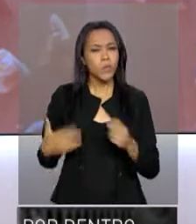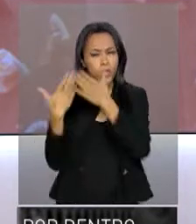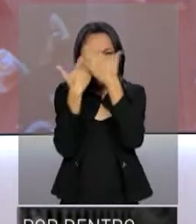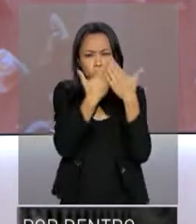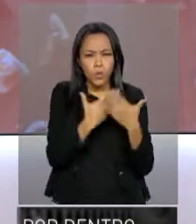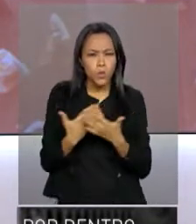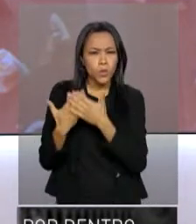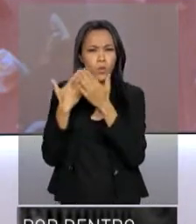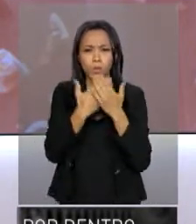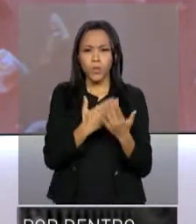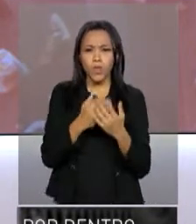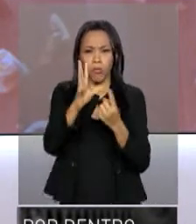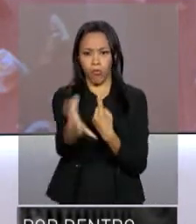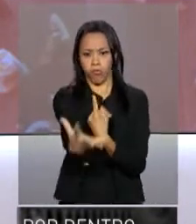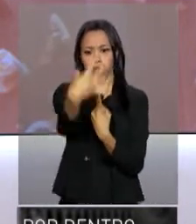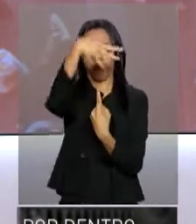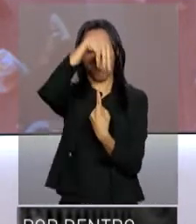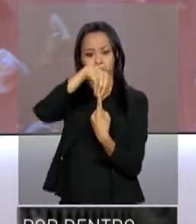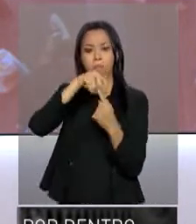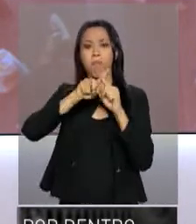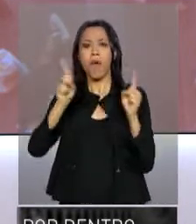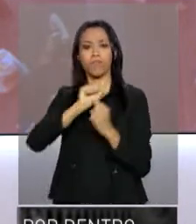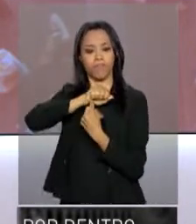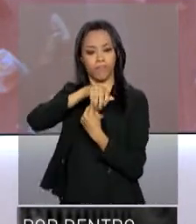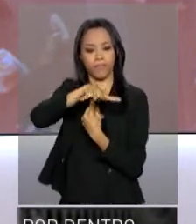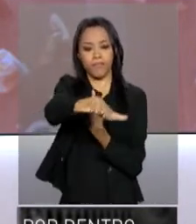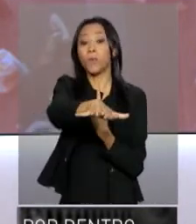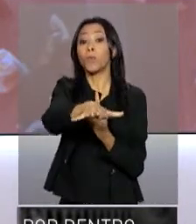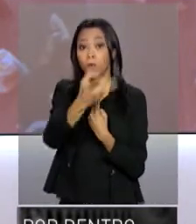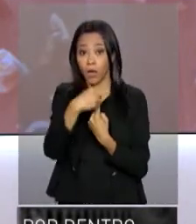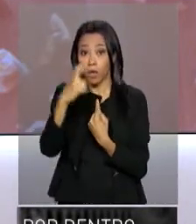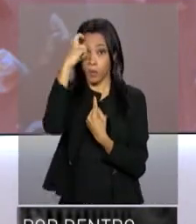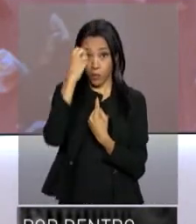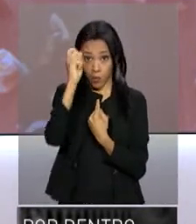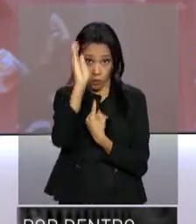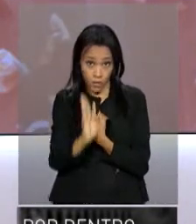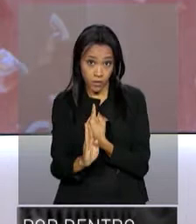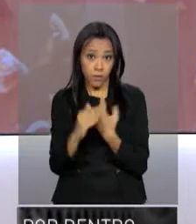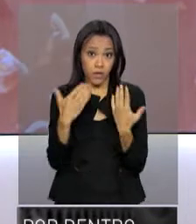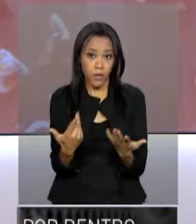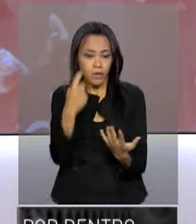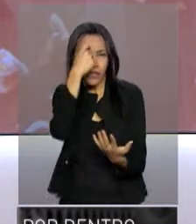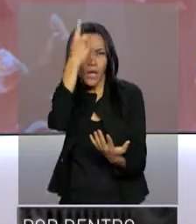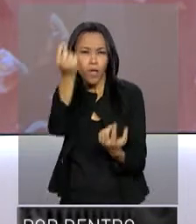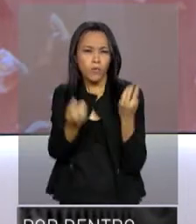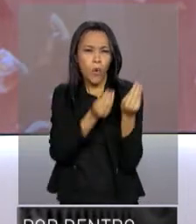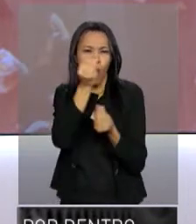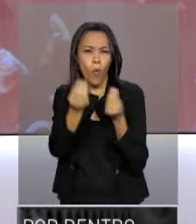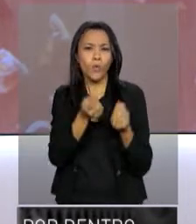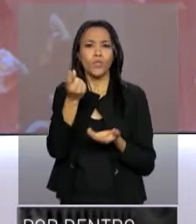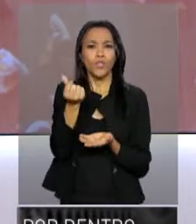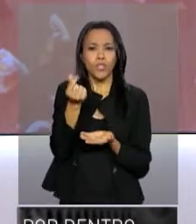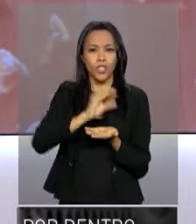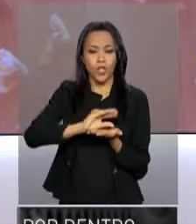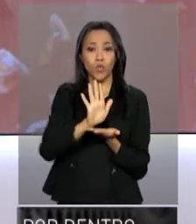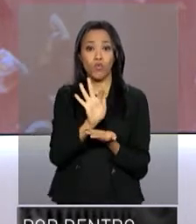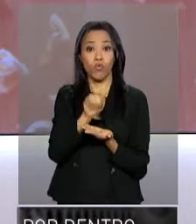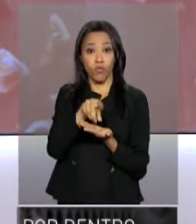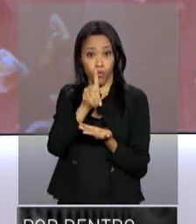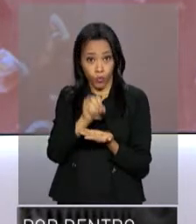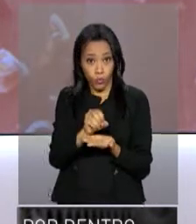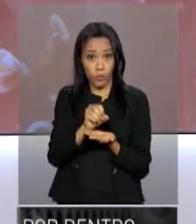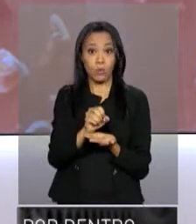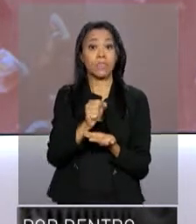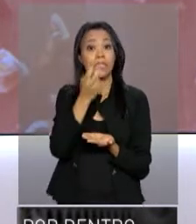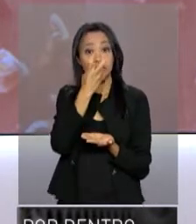ações para descentralizar e democratizar a cultura no país. Uma das ideias é transferir recursos do Fundo Nacional de